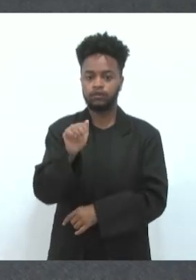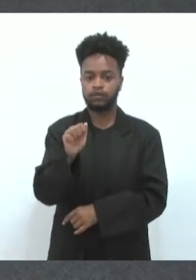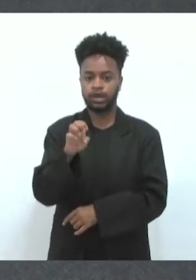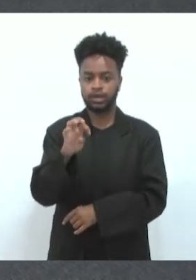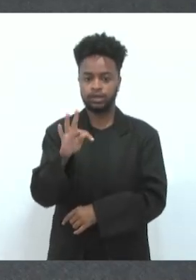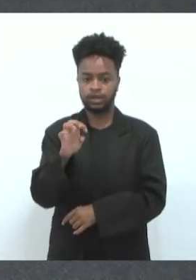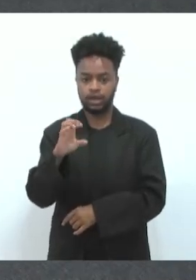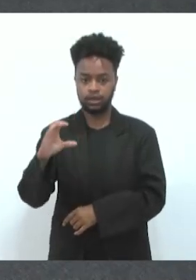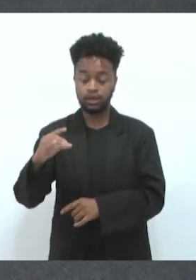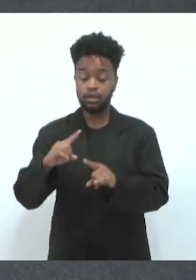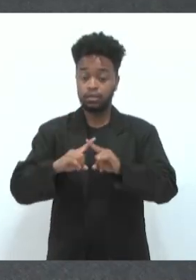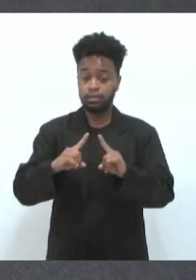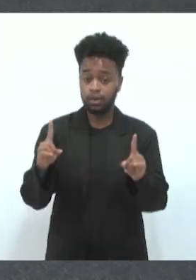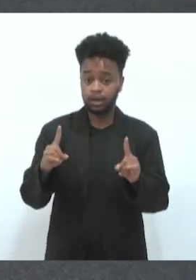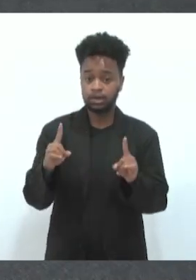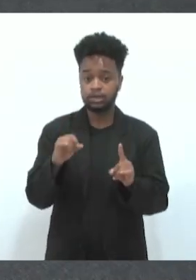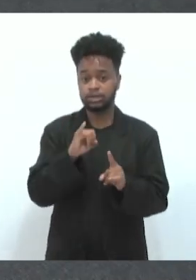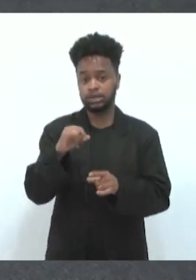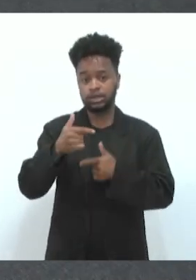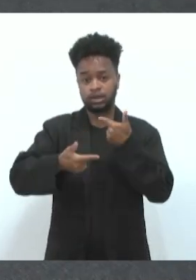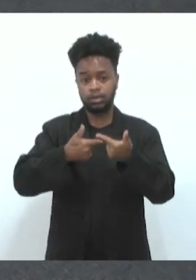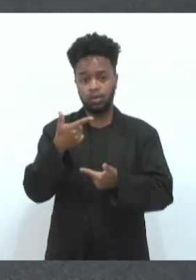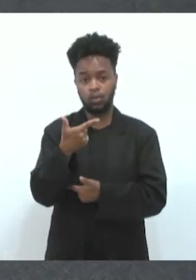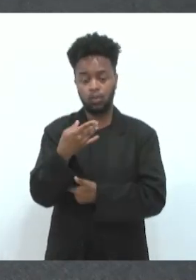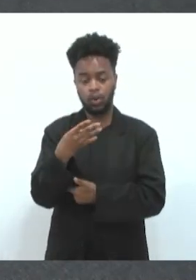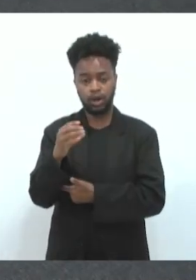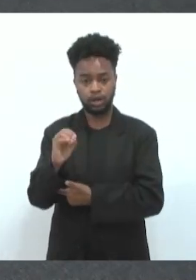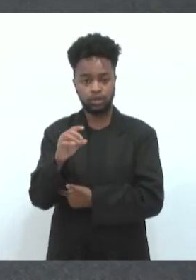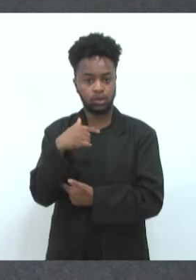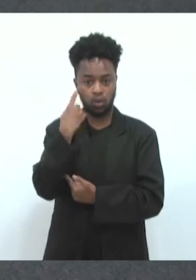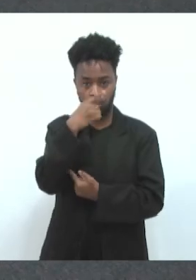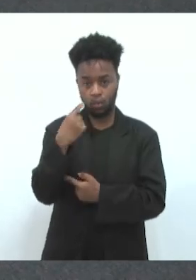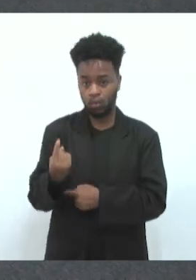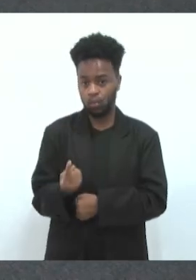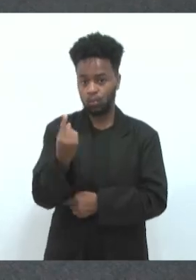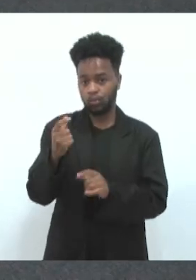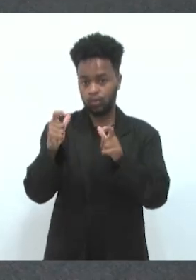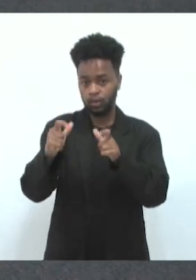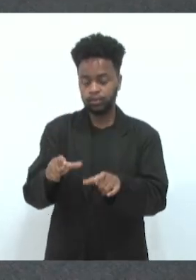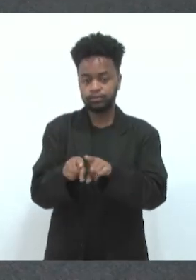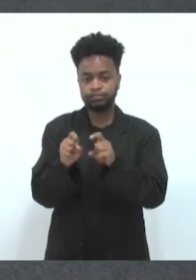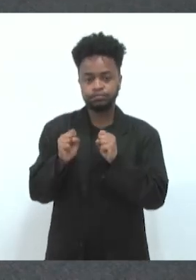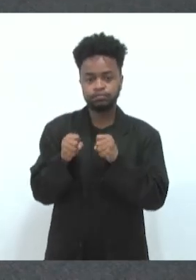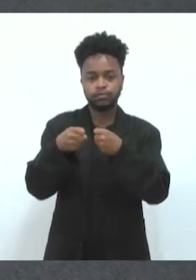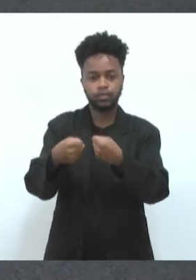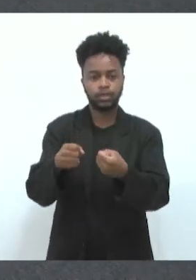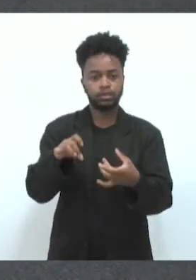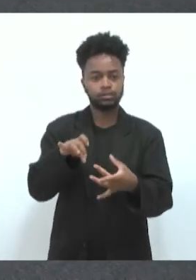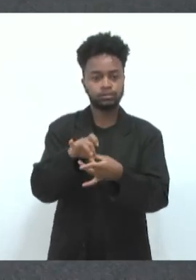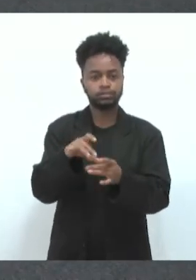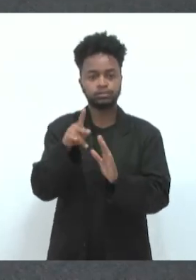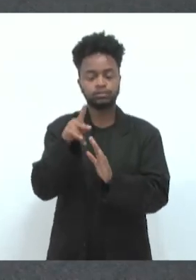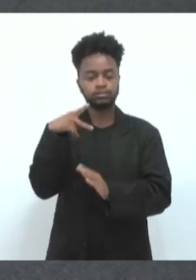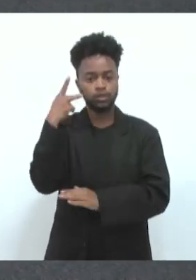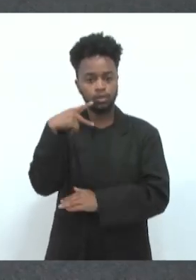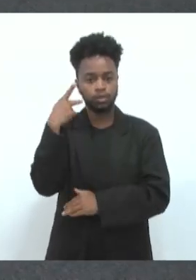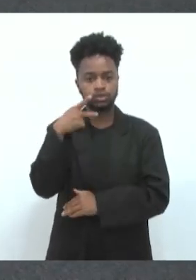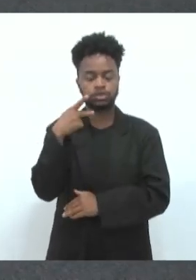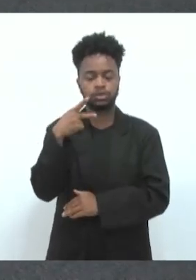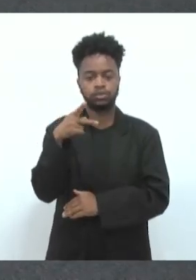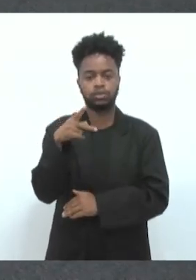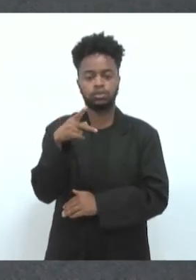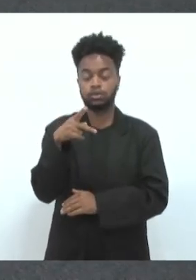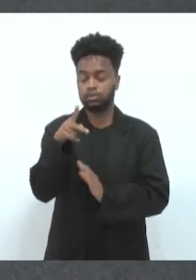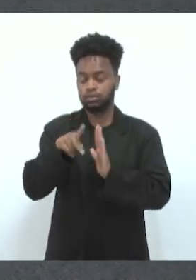o professor que possa fazer 40 horas numa única rede, se dedicar àquele projeto político-pedagógico, não ter